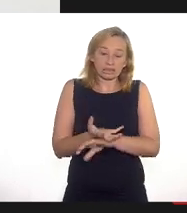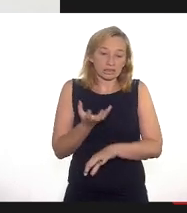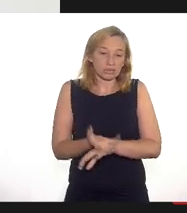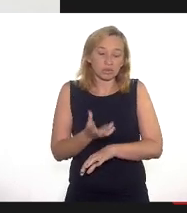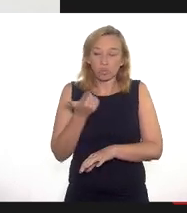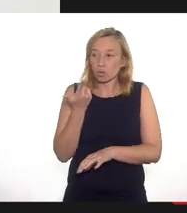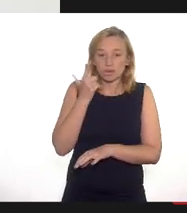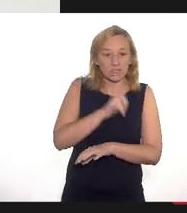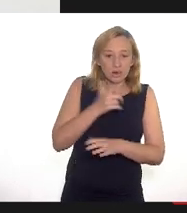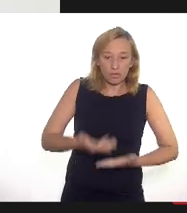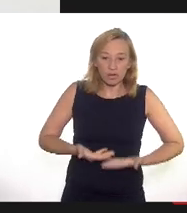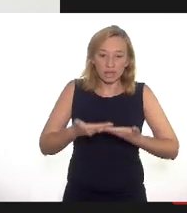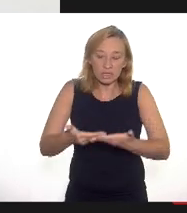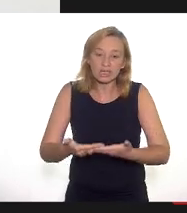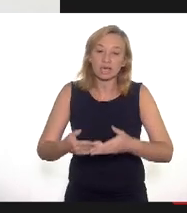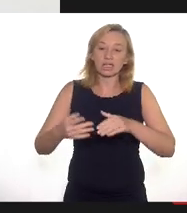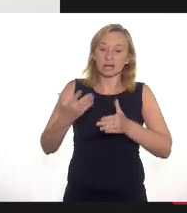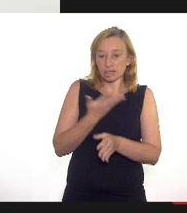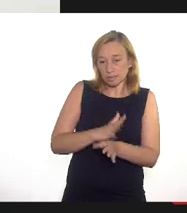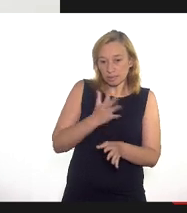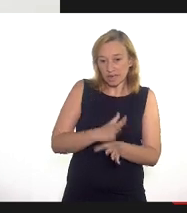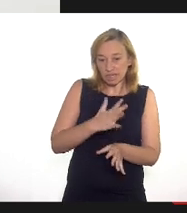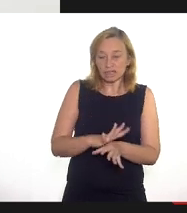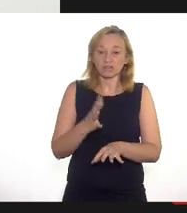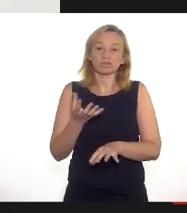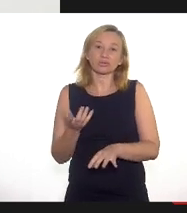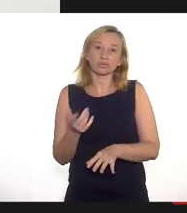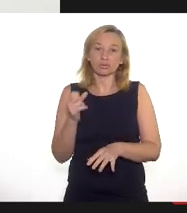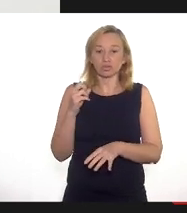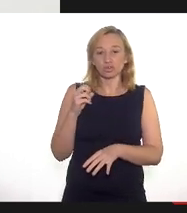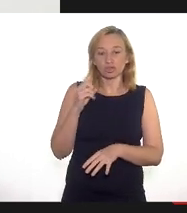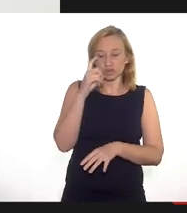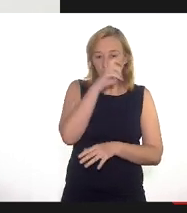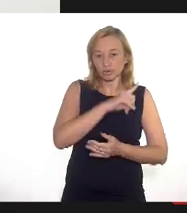ano passado essas disciplinas práticas, ficando represado isso daí.